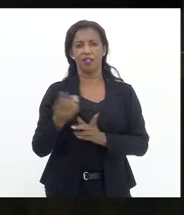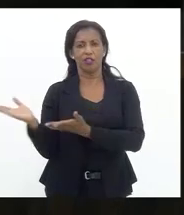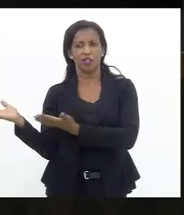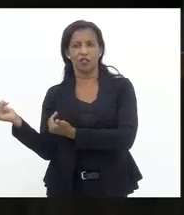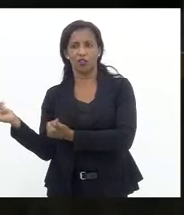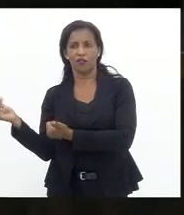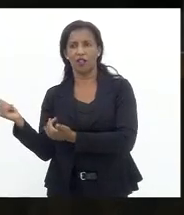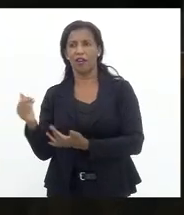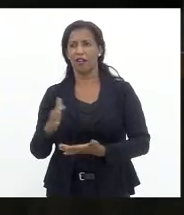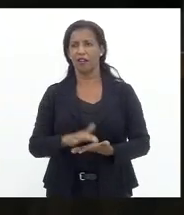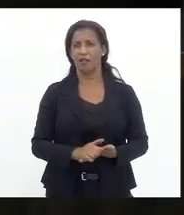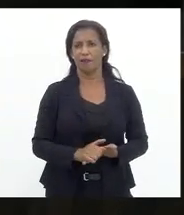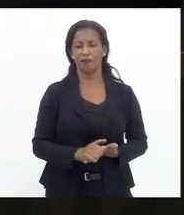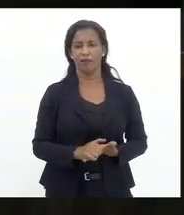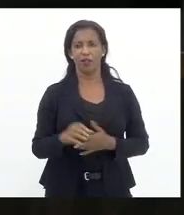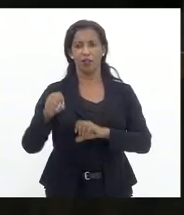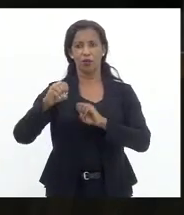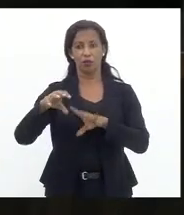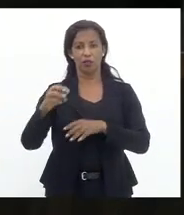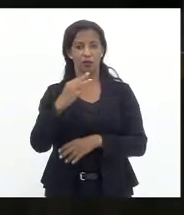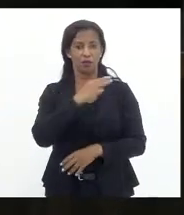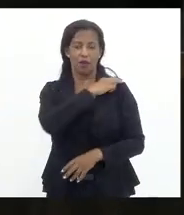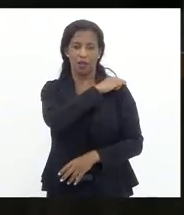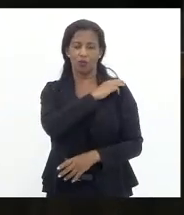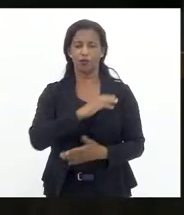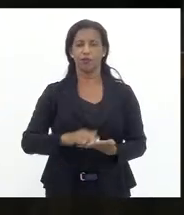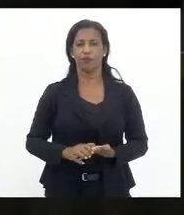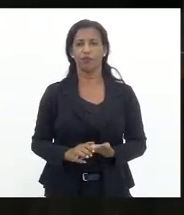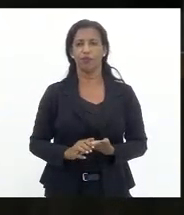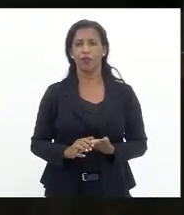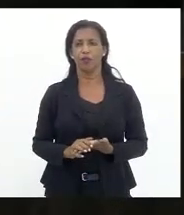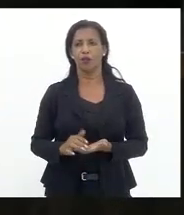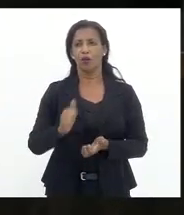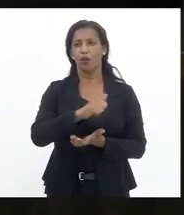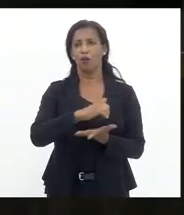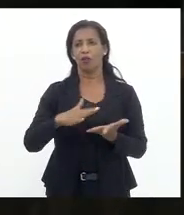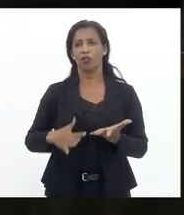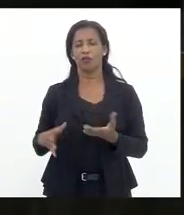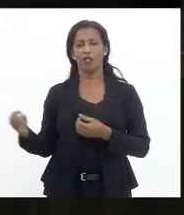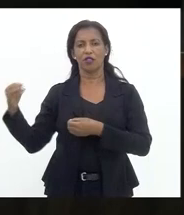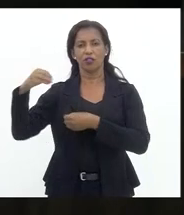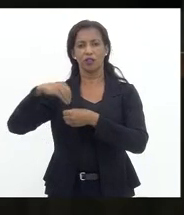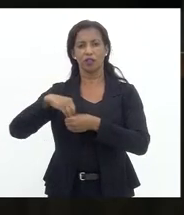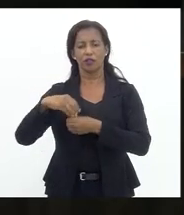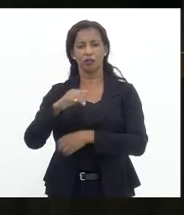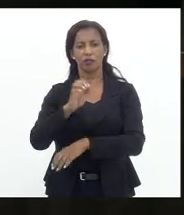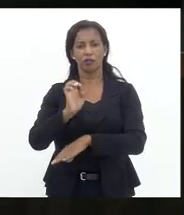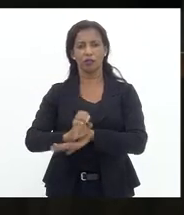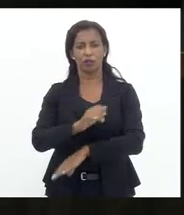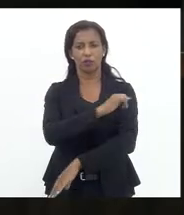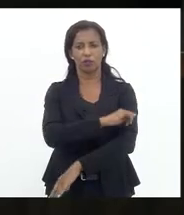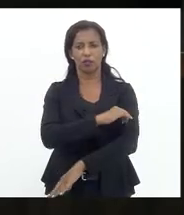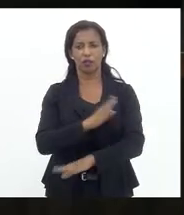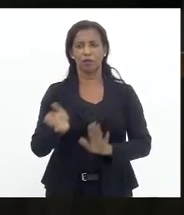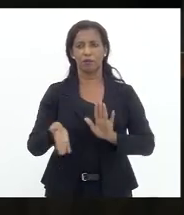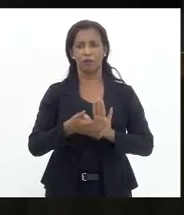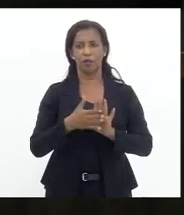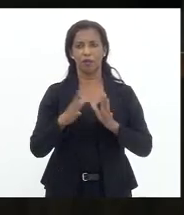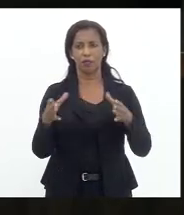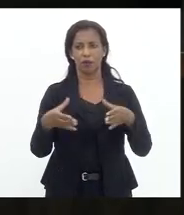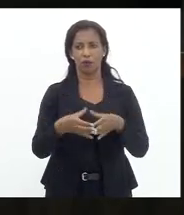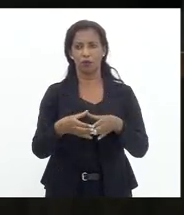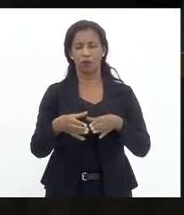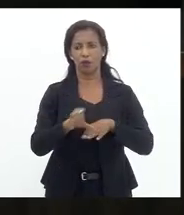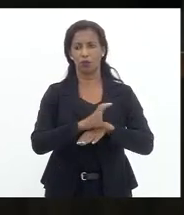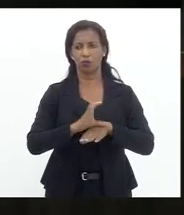às alunas do ensino médio da rede pública estadual como atividade extracurricular no âmbito do Estado do Rio de Janeiro. Pendendo de pareceres das comissões